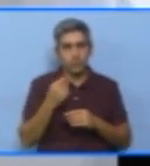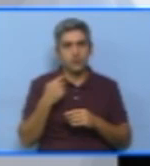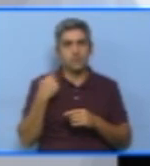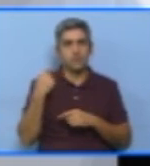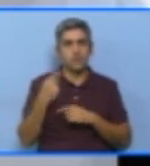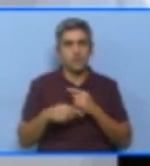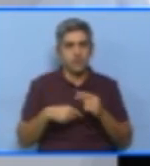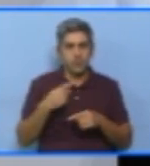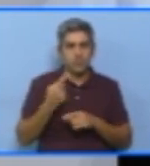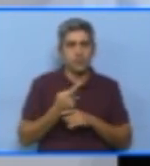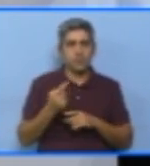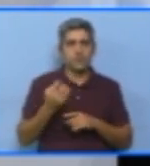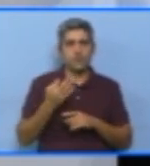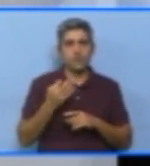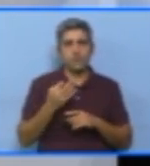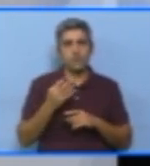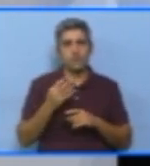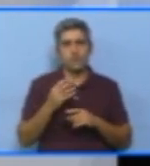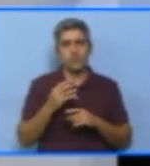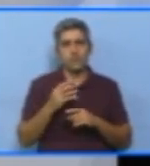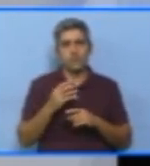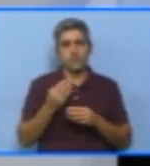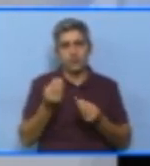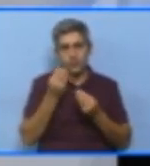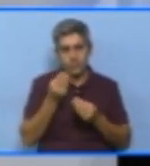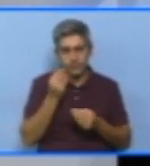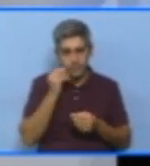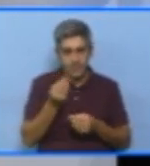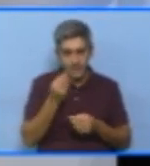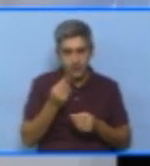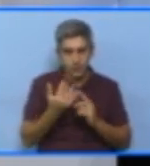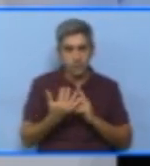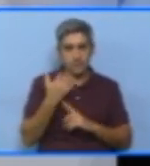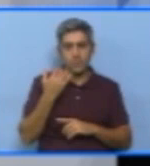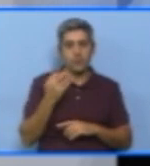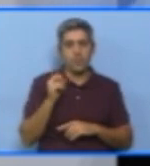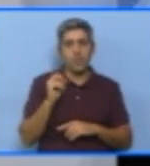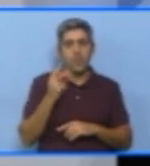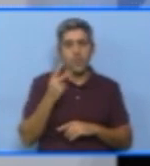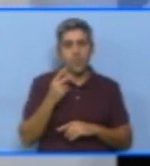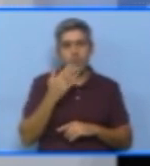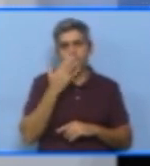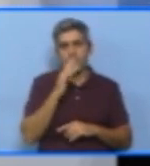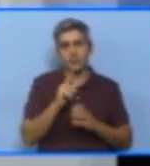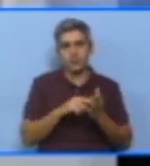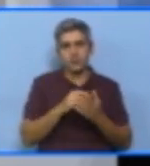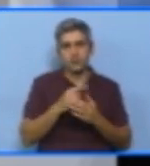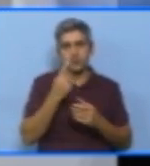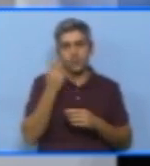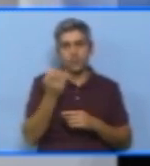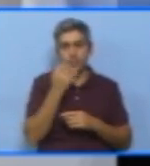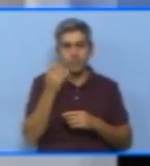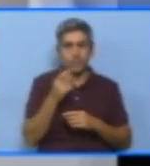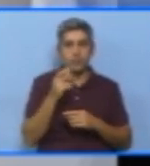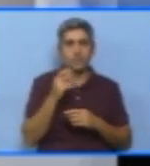tradição, por termos sido formatados quando éramos meninos, por termos tido à nossa frente sempre uma cultura